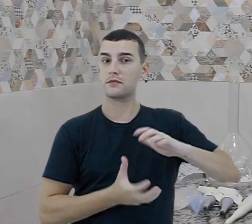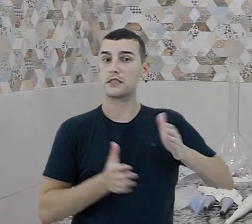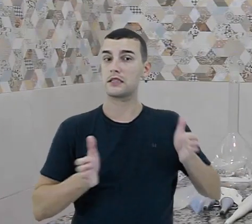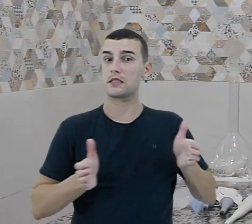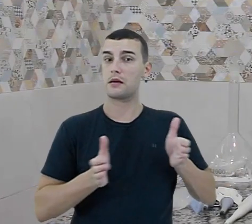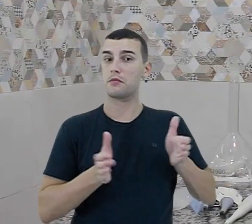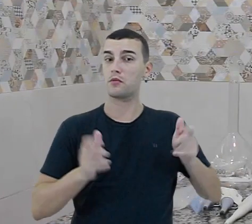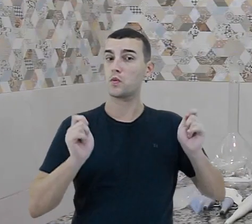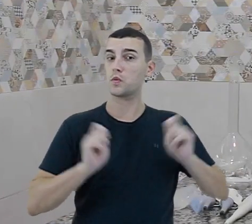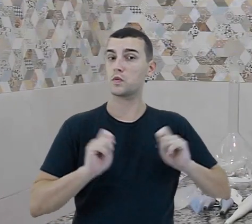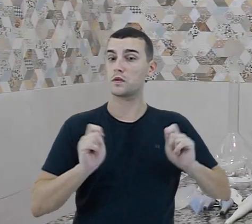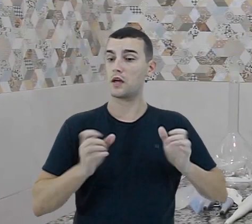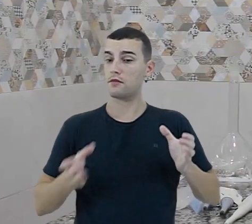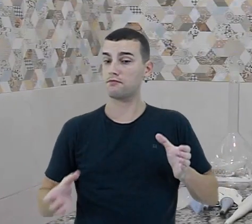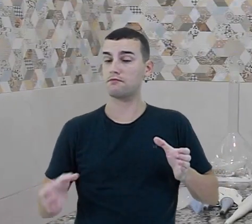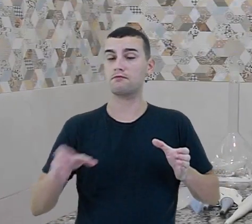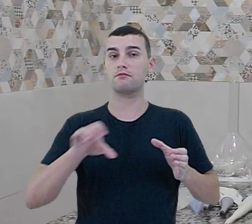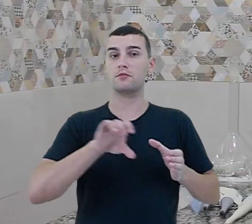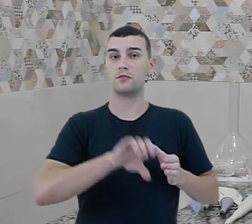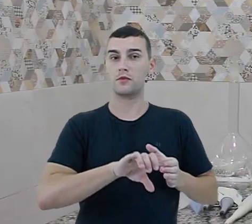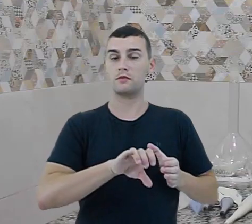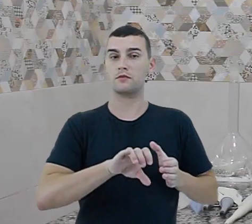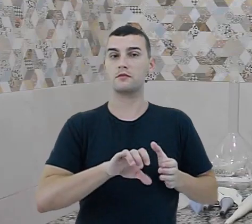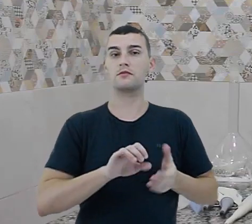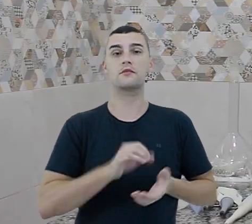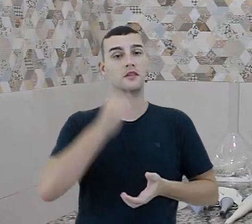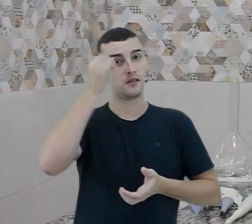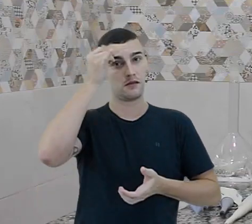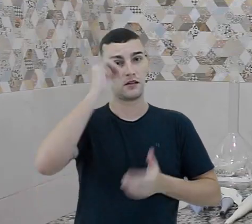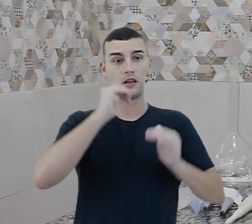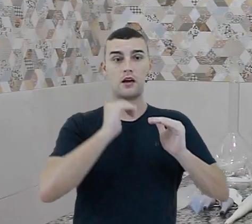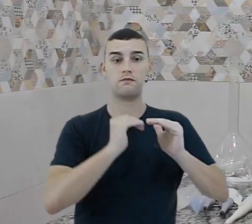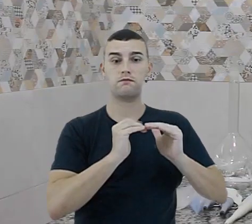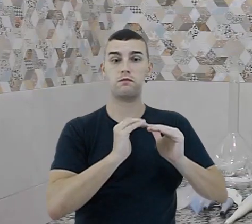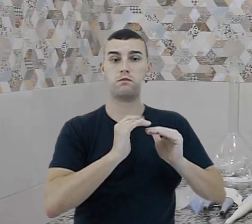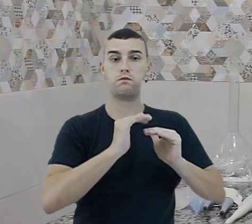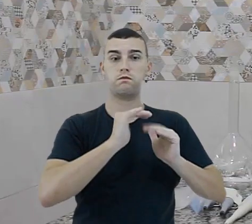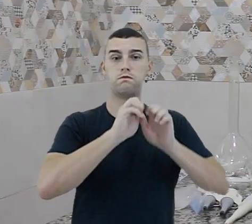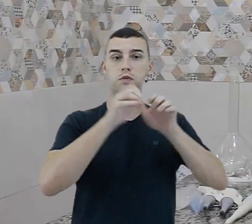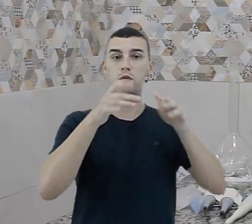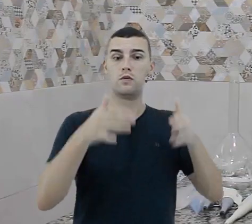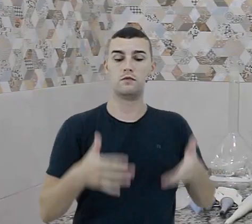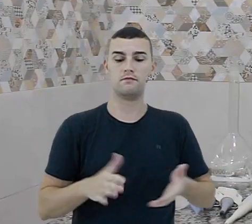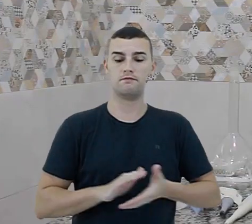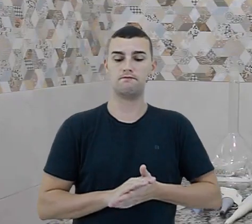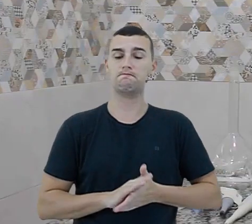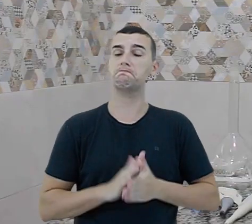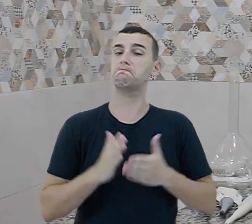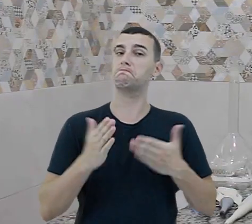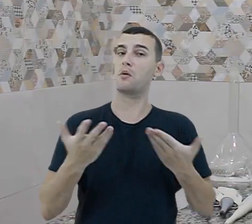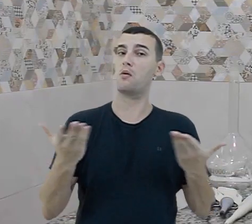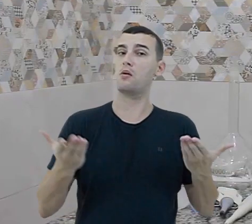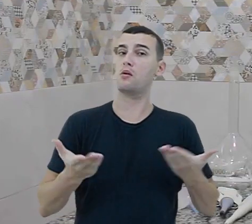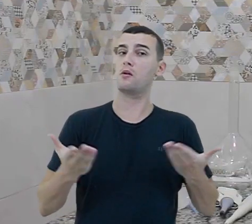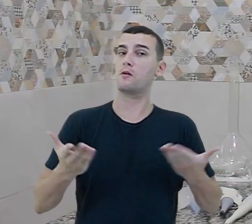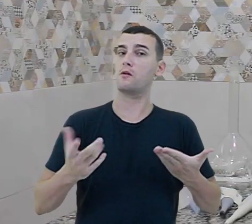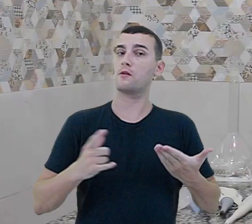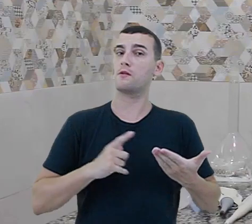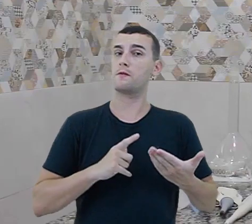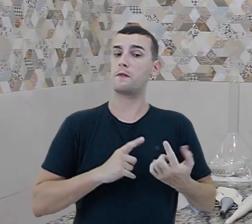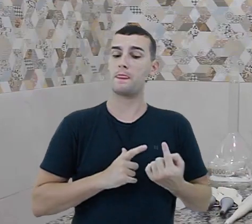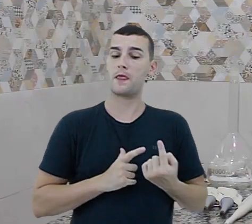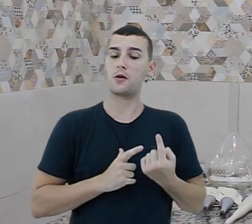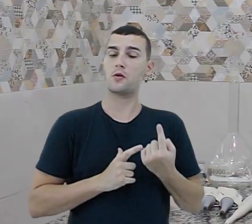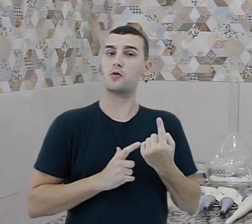que consiga armazenar completamente o líquido que eu transferi para evitar extravasamento. Então agora eu venho